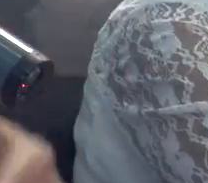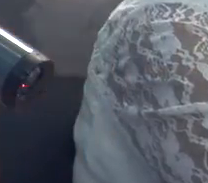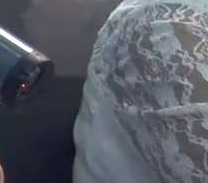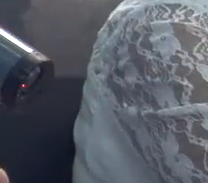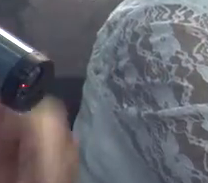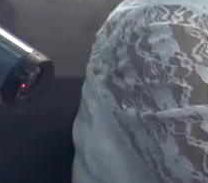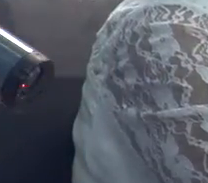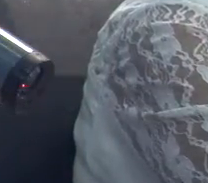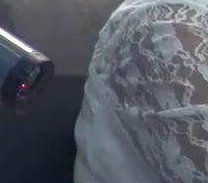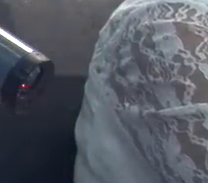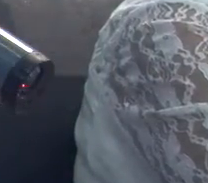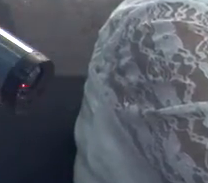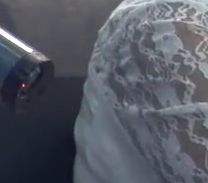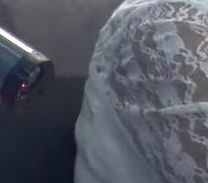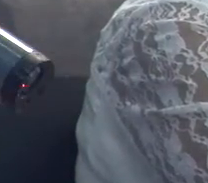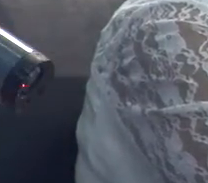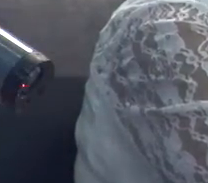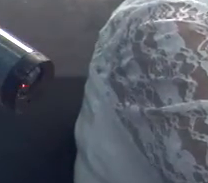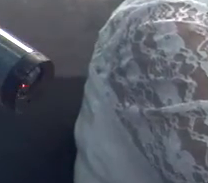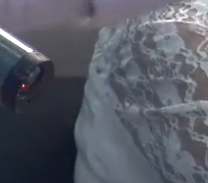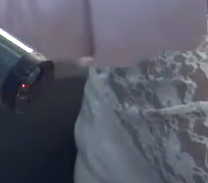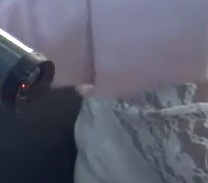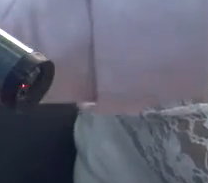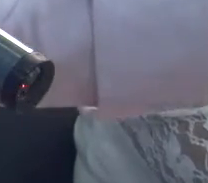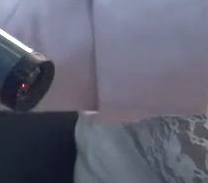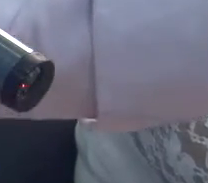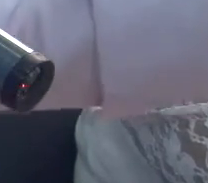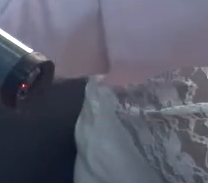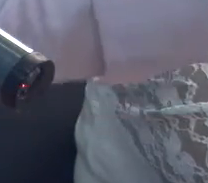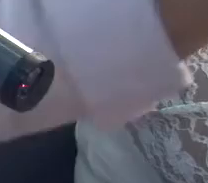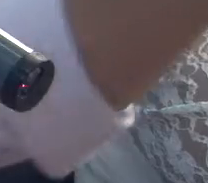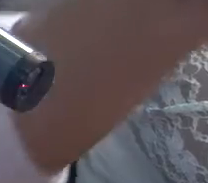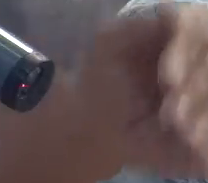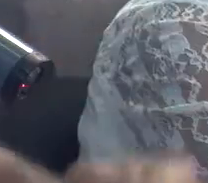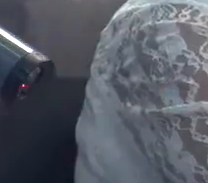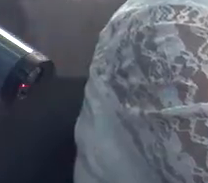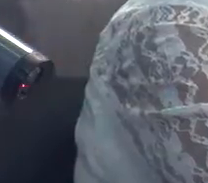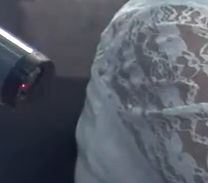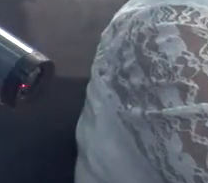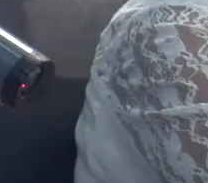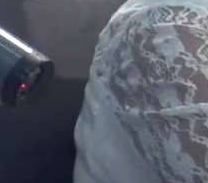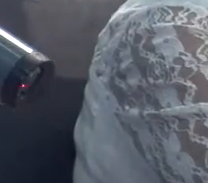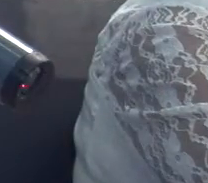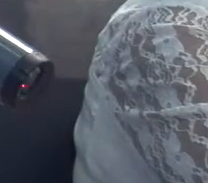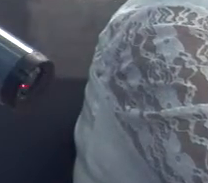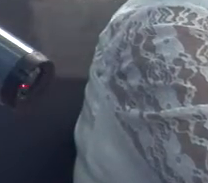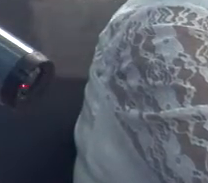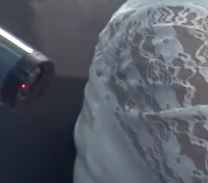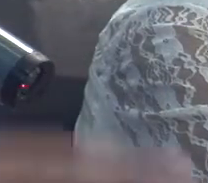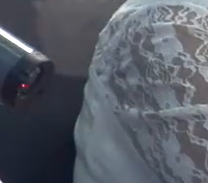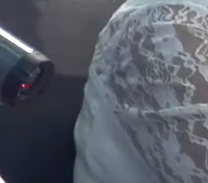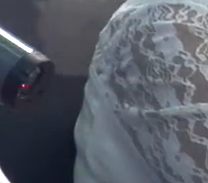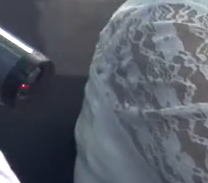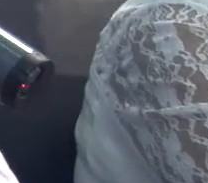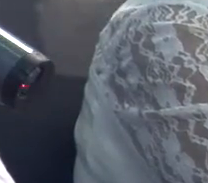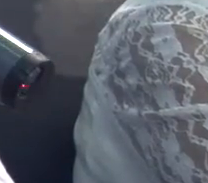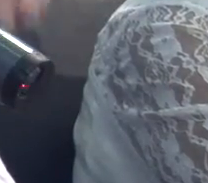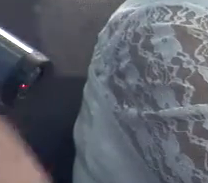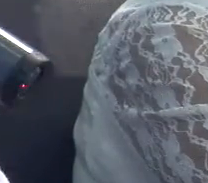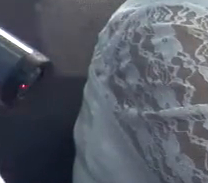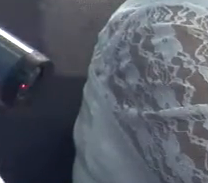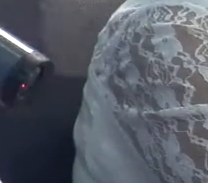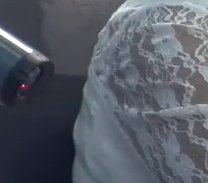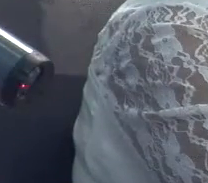que é constrangido se uma pessoa chegar aqui da rua for usar um banheiro aqui, ele tem que usar um banheiro feminino. É, não temos que ter dois